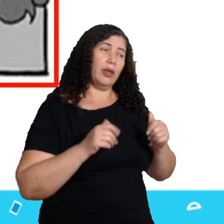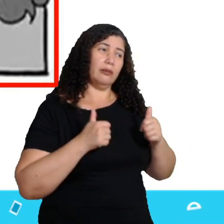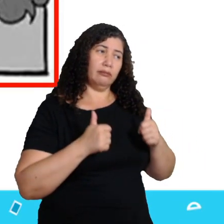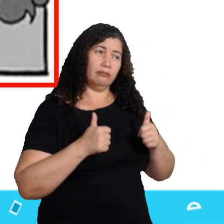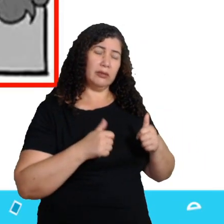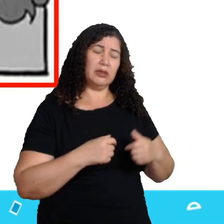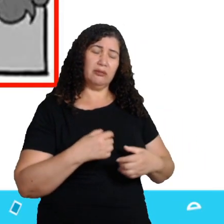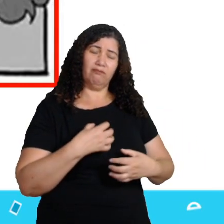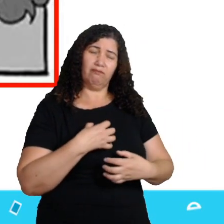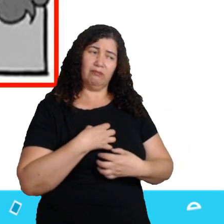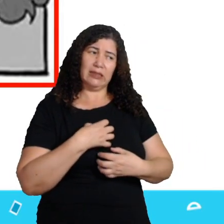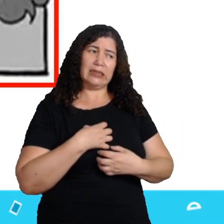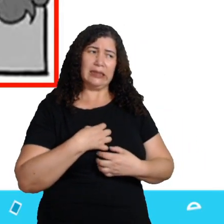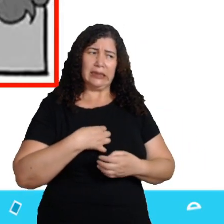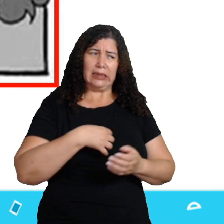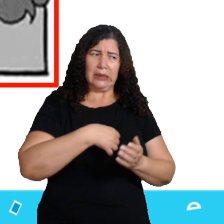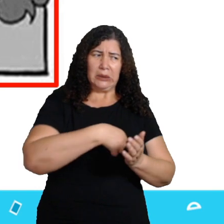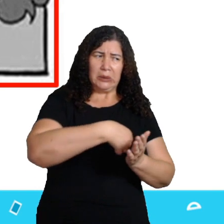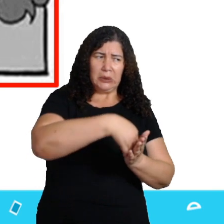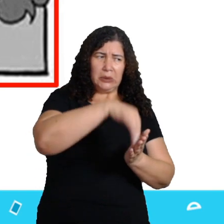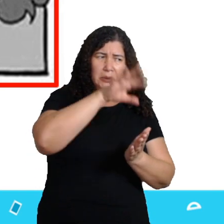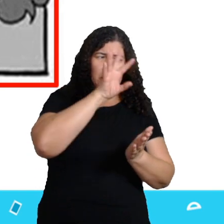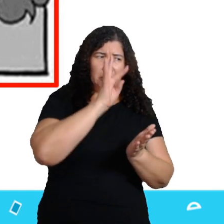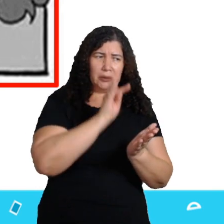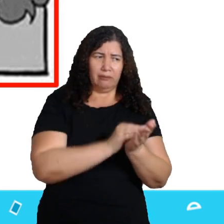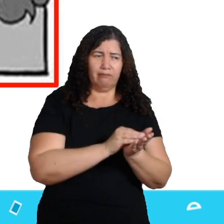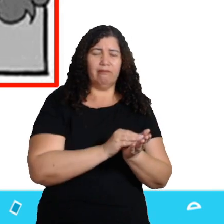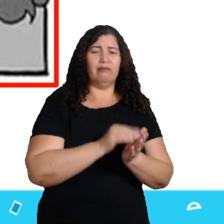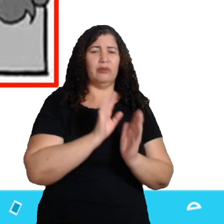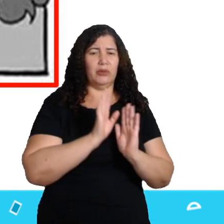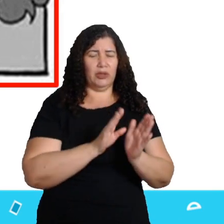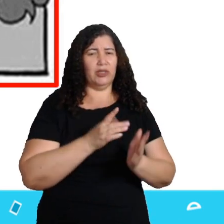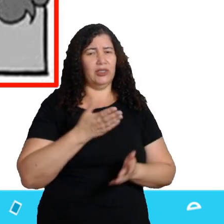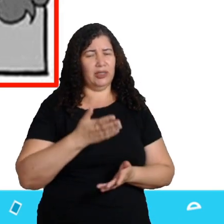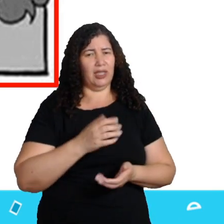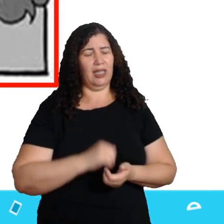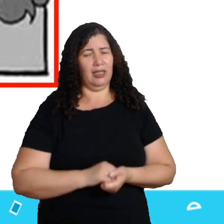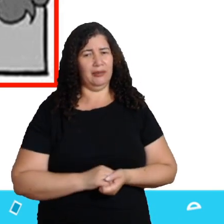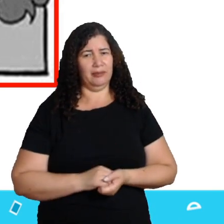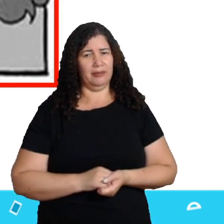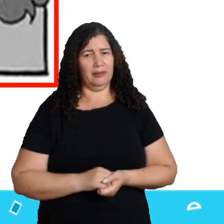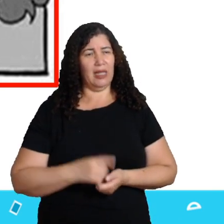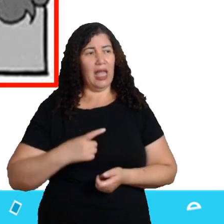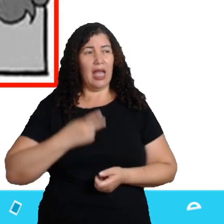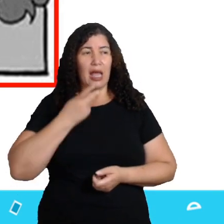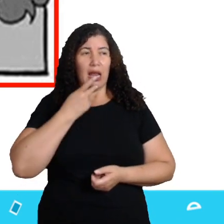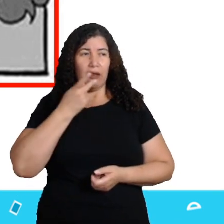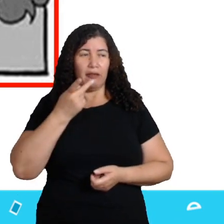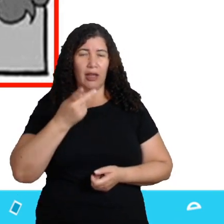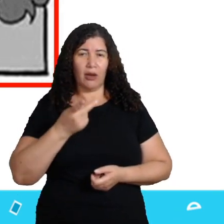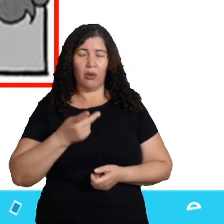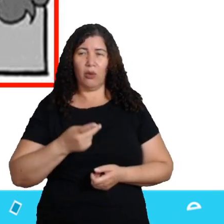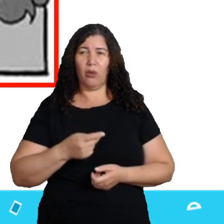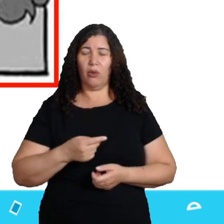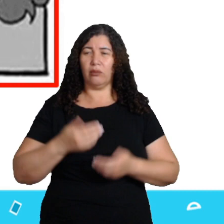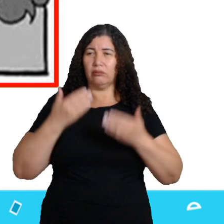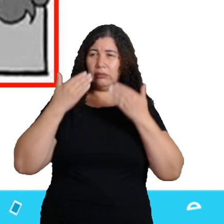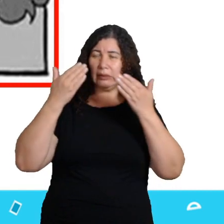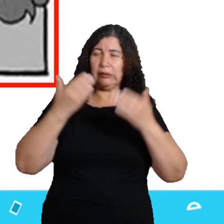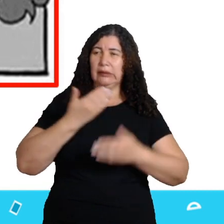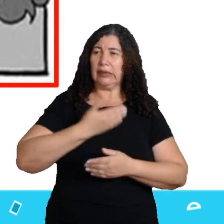já me senti vingada quando ela falou na frente dos amigos